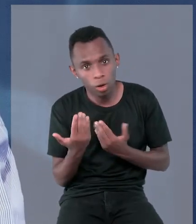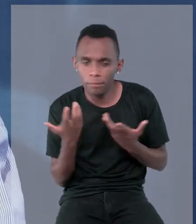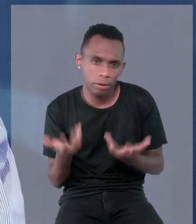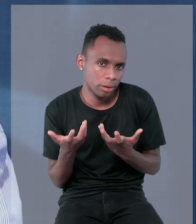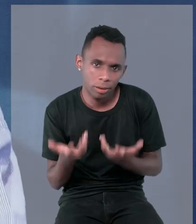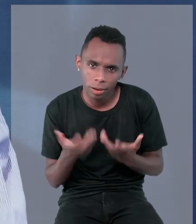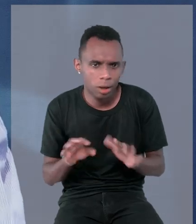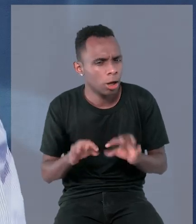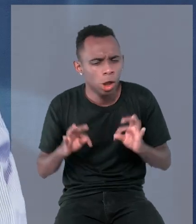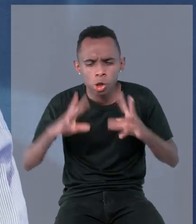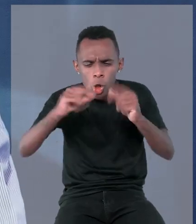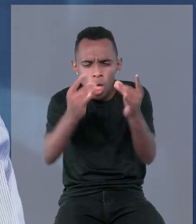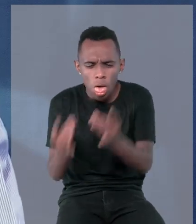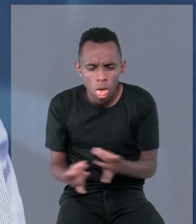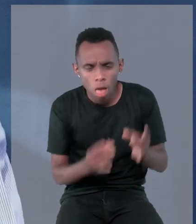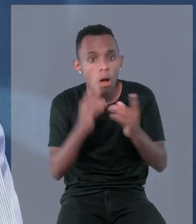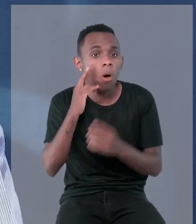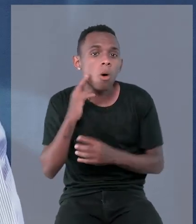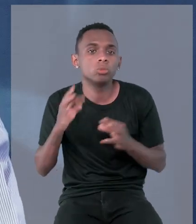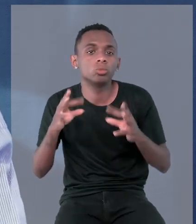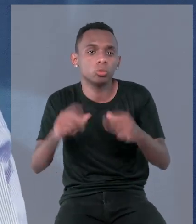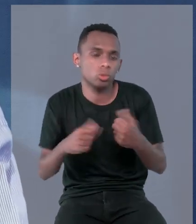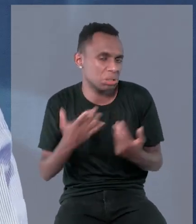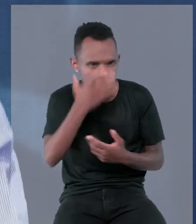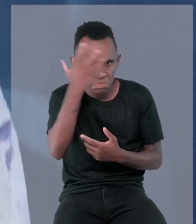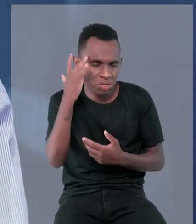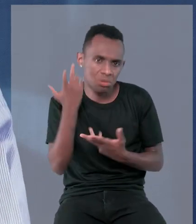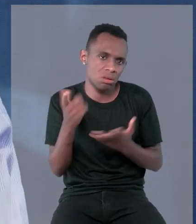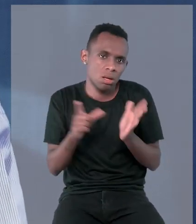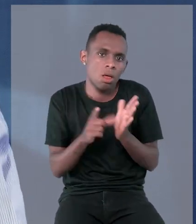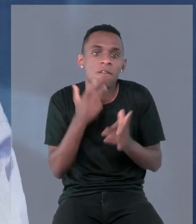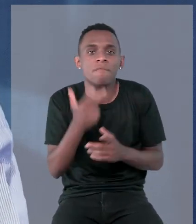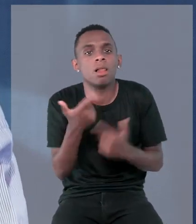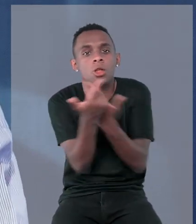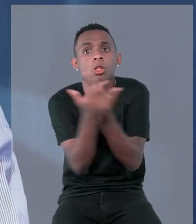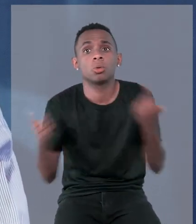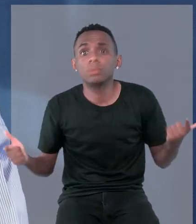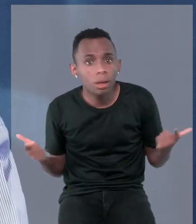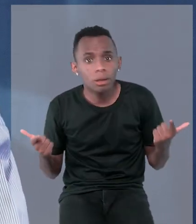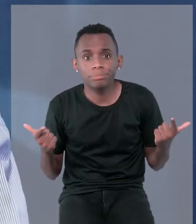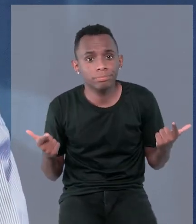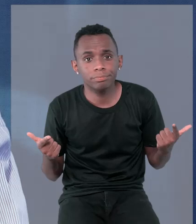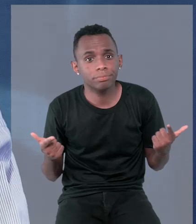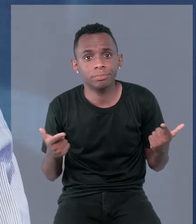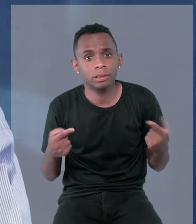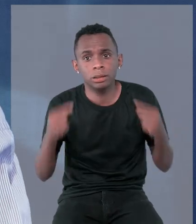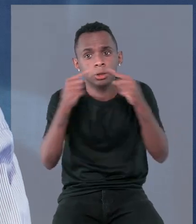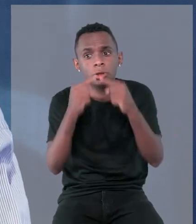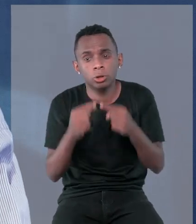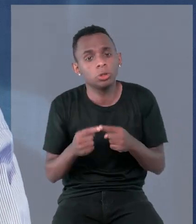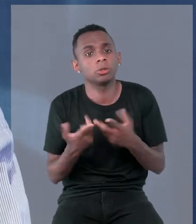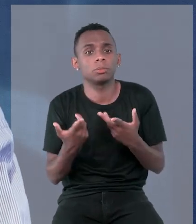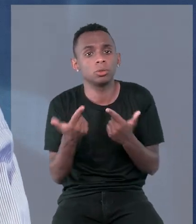quer, a pia quer tudo rosa, e as pessoas lá da loja falam que não existe mais esse tipo de